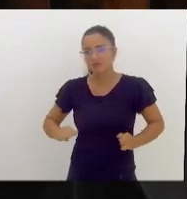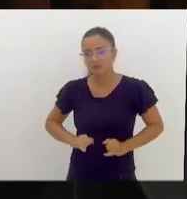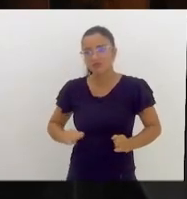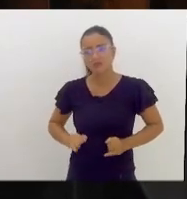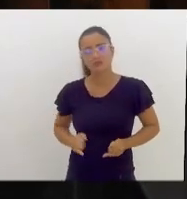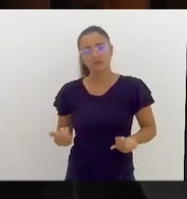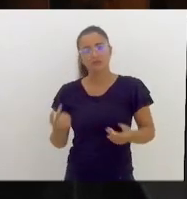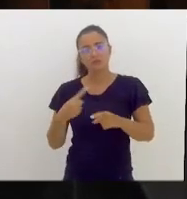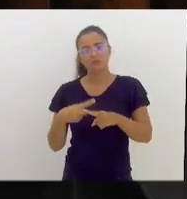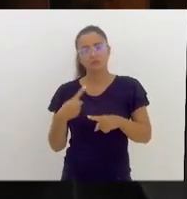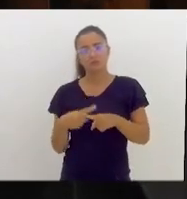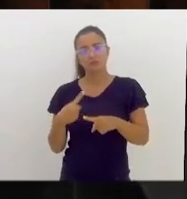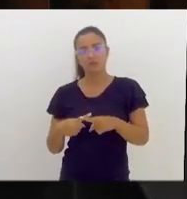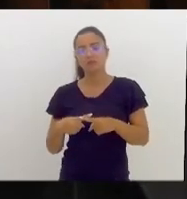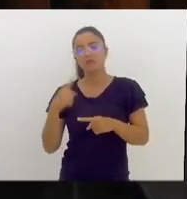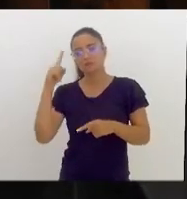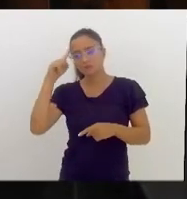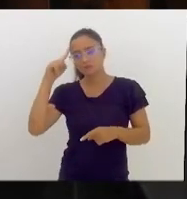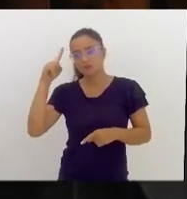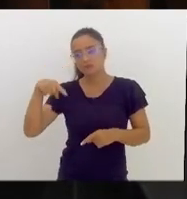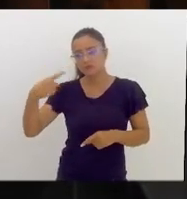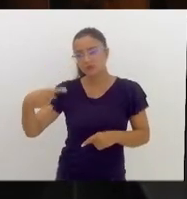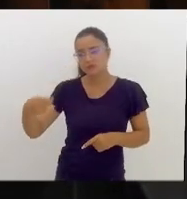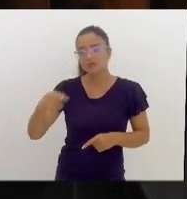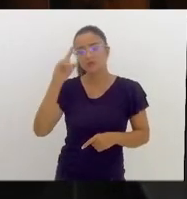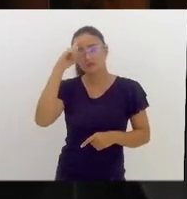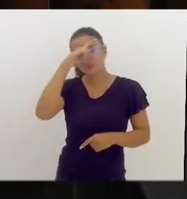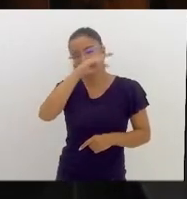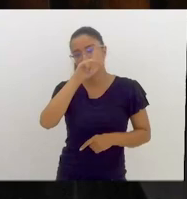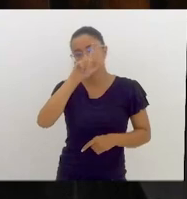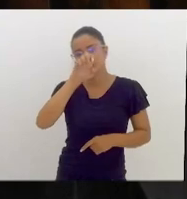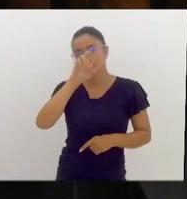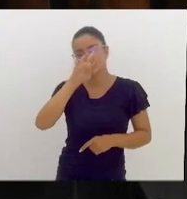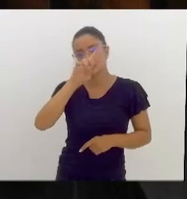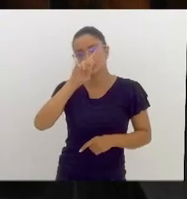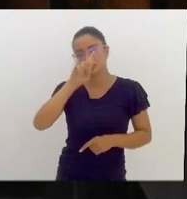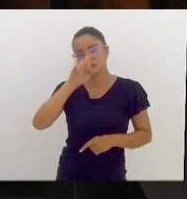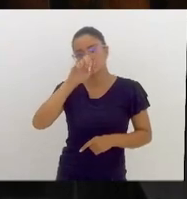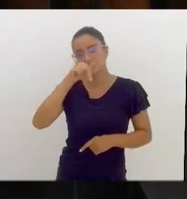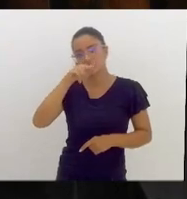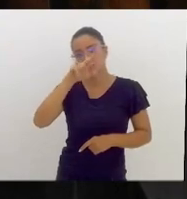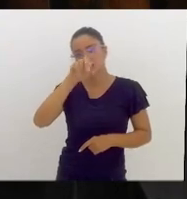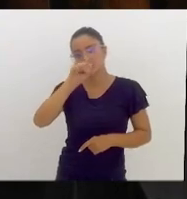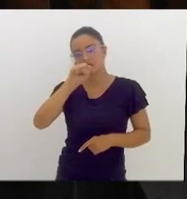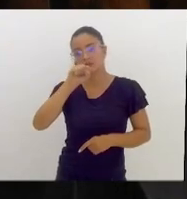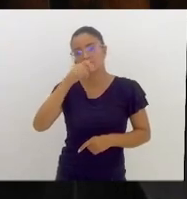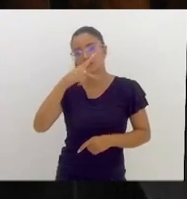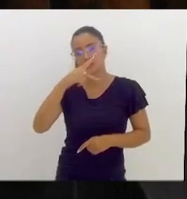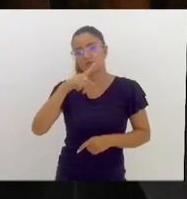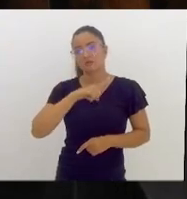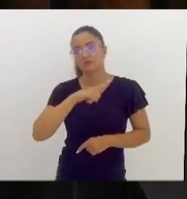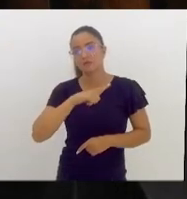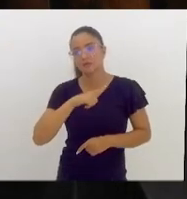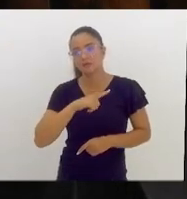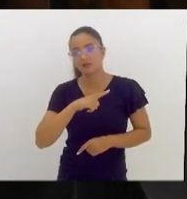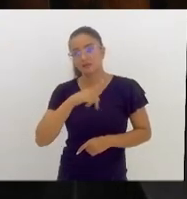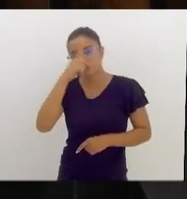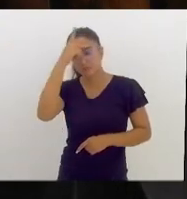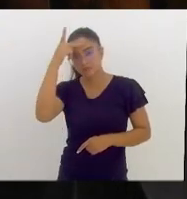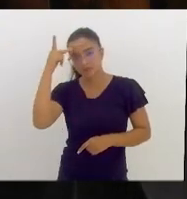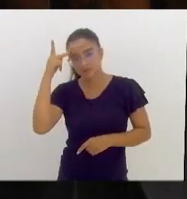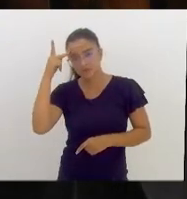para se virar no dia a dia. Então, a AGTransp, na CPI, ficou constatado que dispõe de